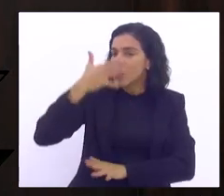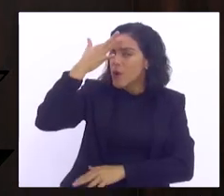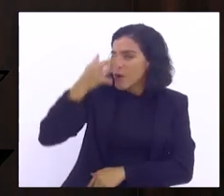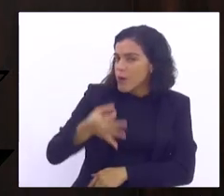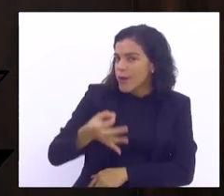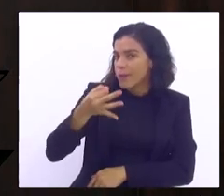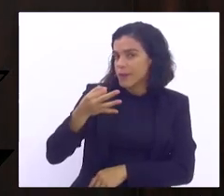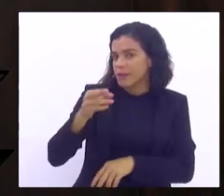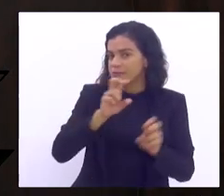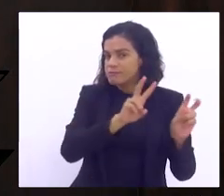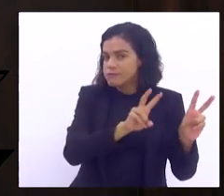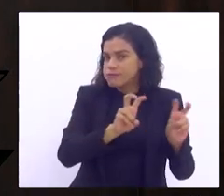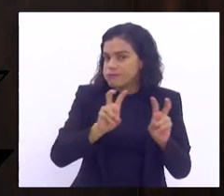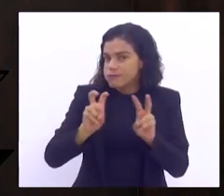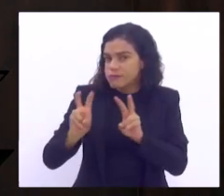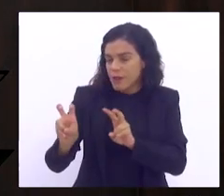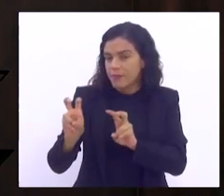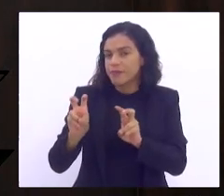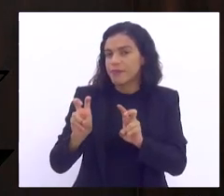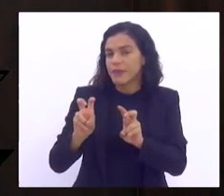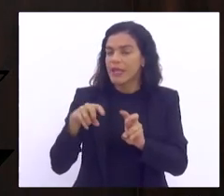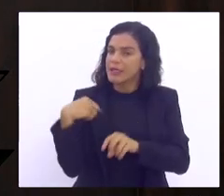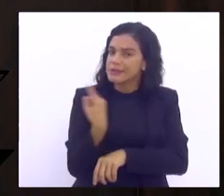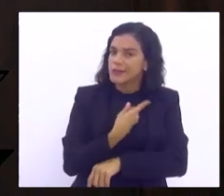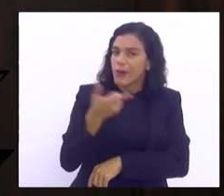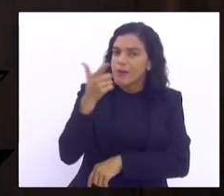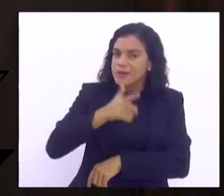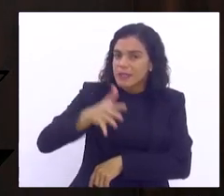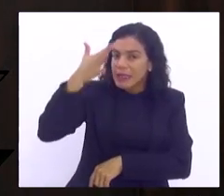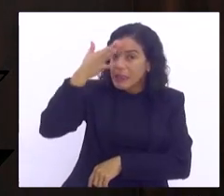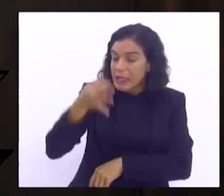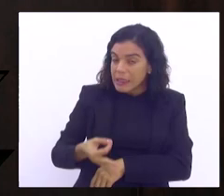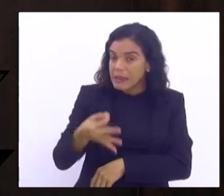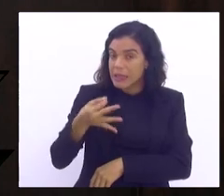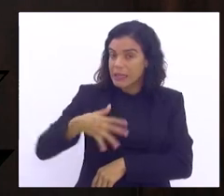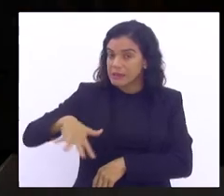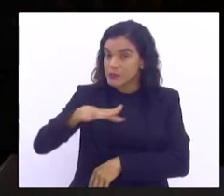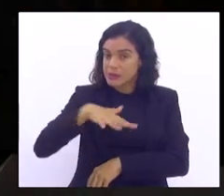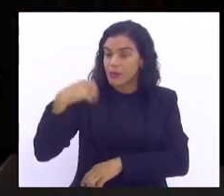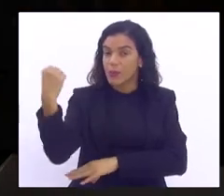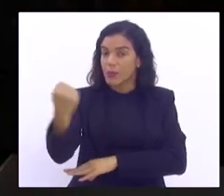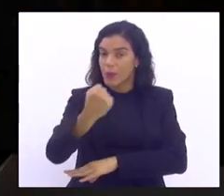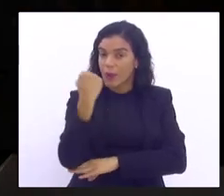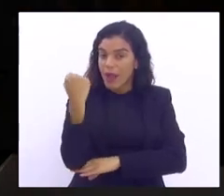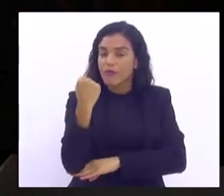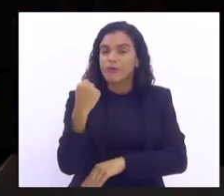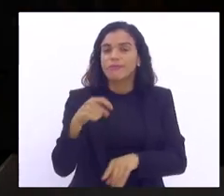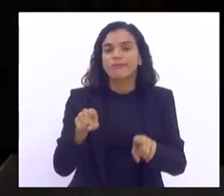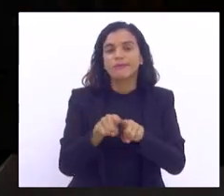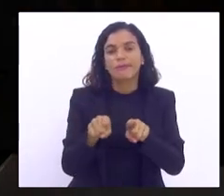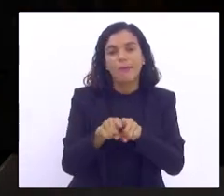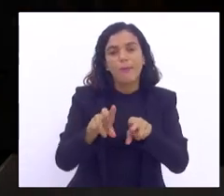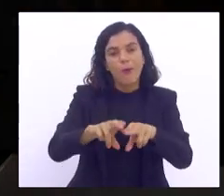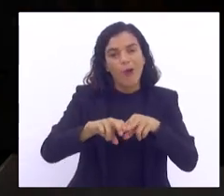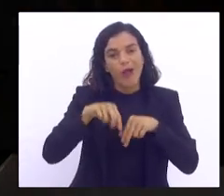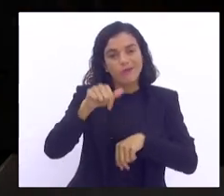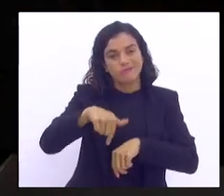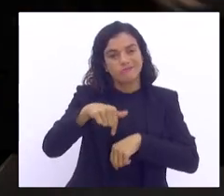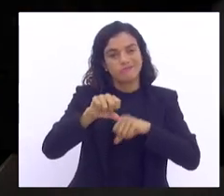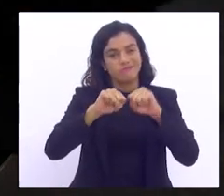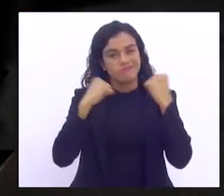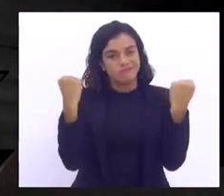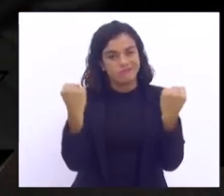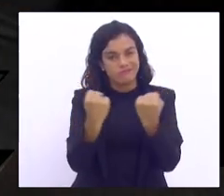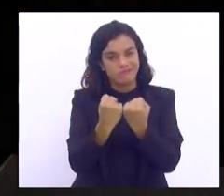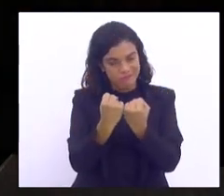estamos falando, que nós consigamos entender a gravidade do momento, mas que, a partir do seminário, isso também possa,